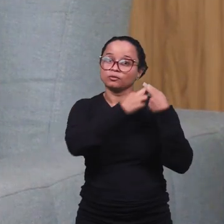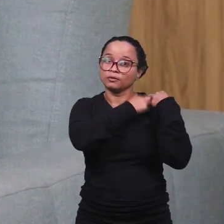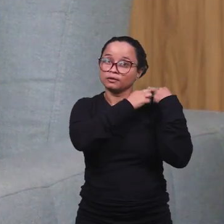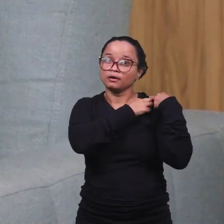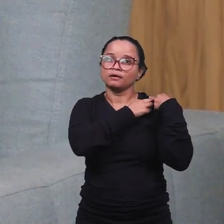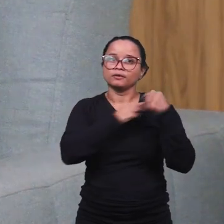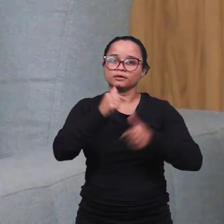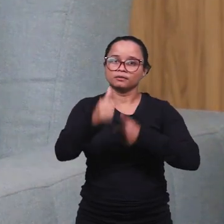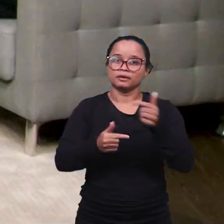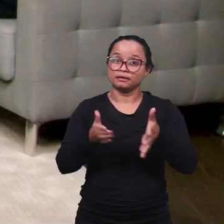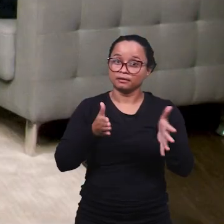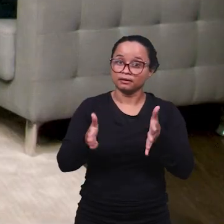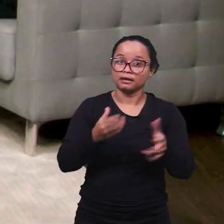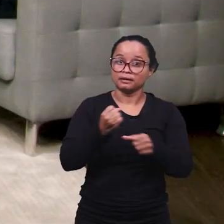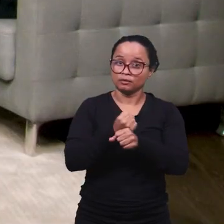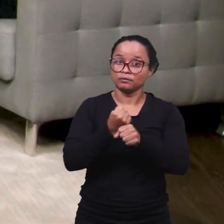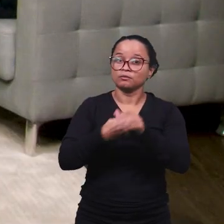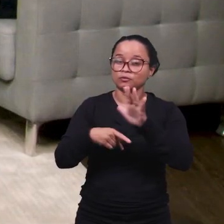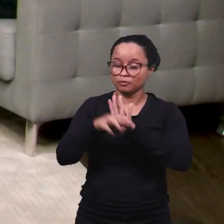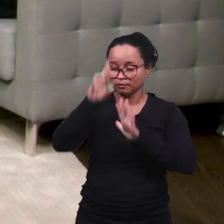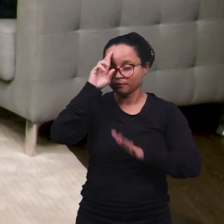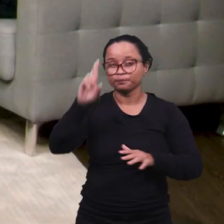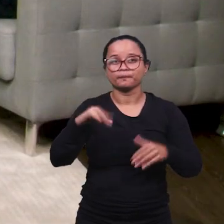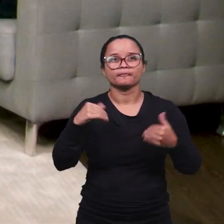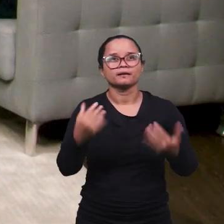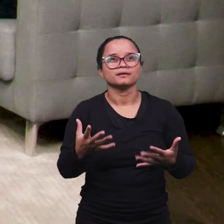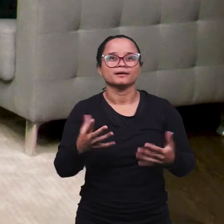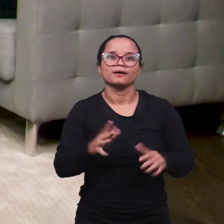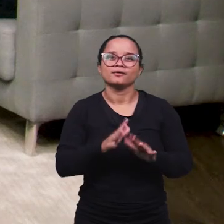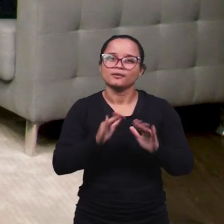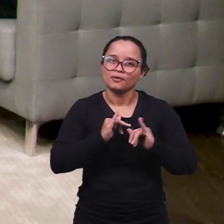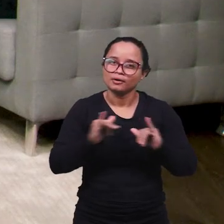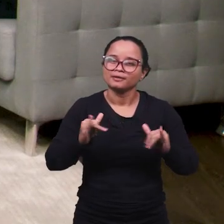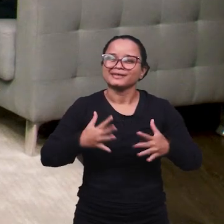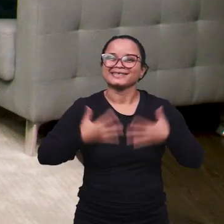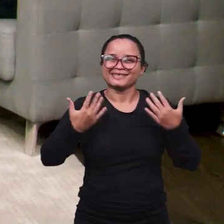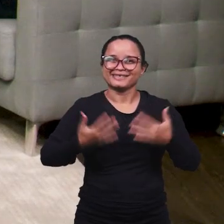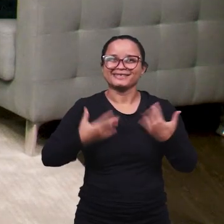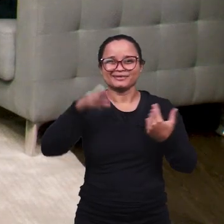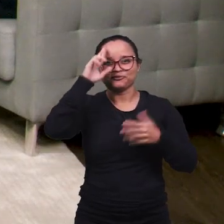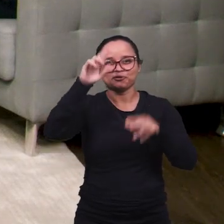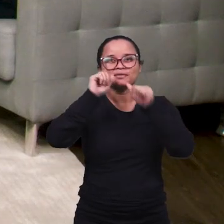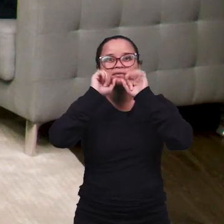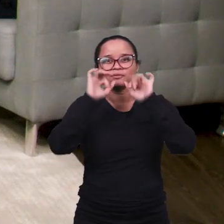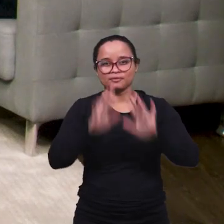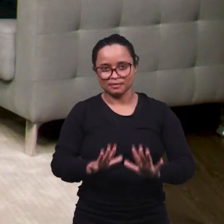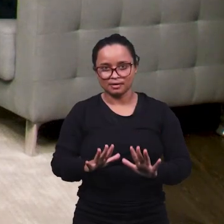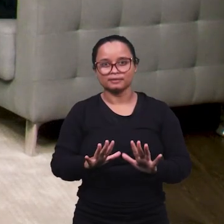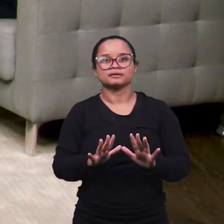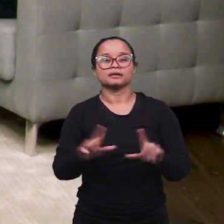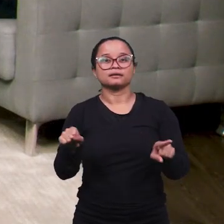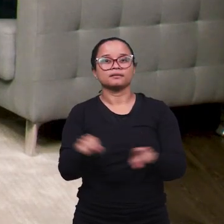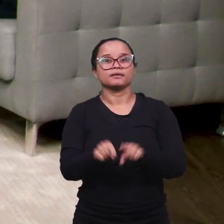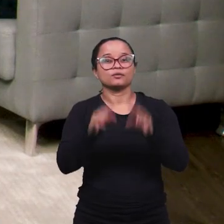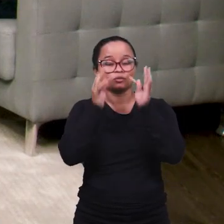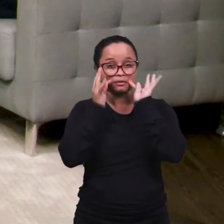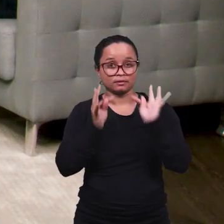acessibilidade na obra. Que a gente realiza com muita alegria, e o Senhor tem abençoado, fruto da oração dos irmãos,